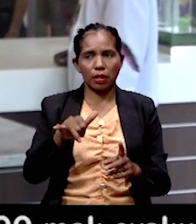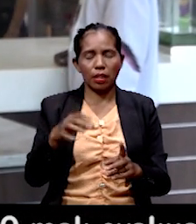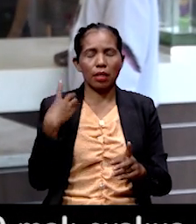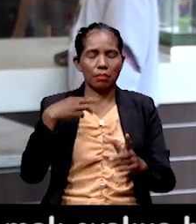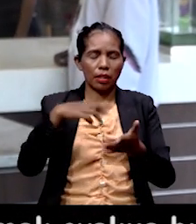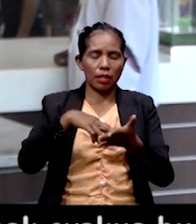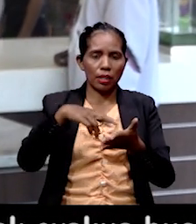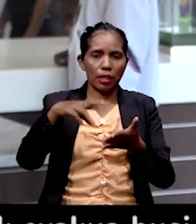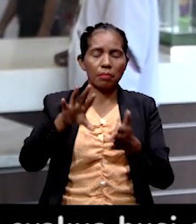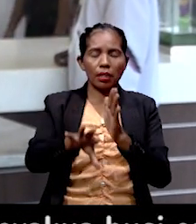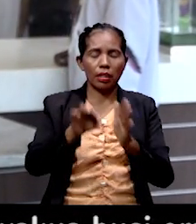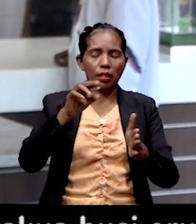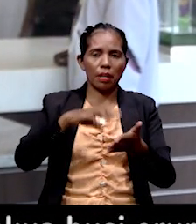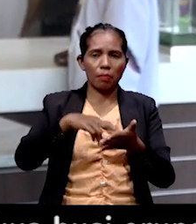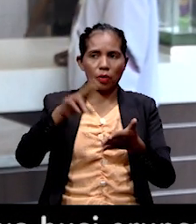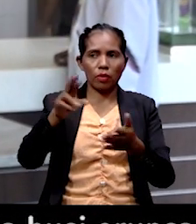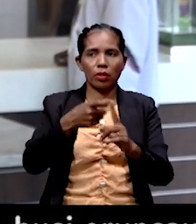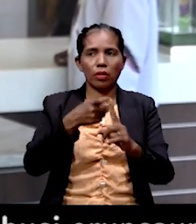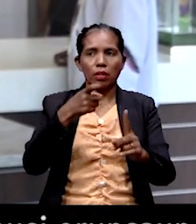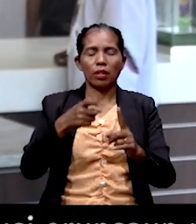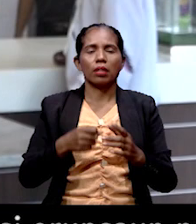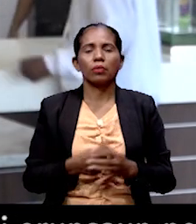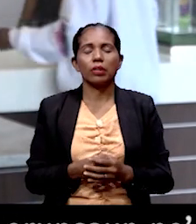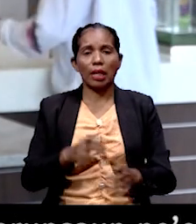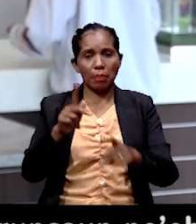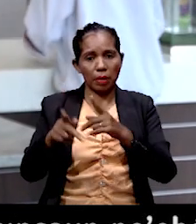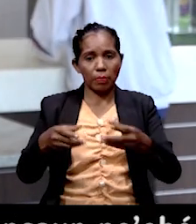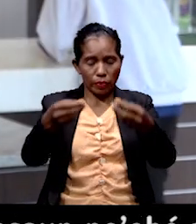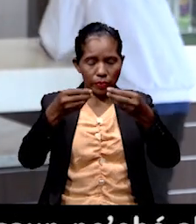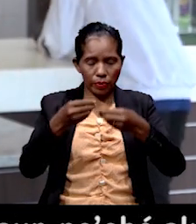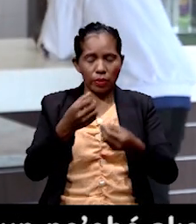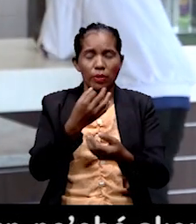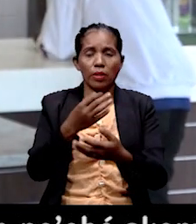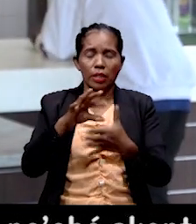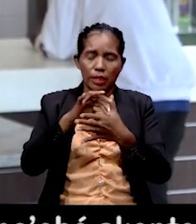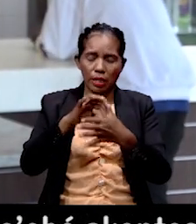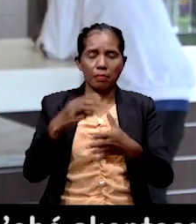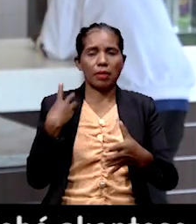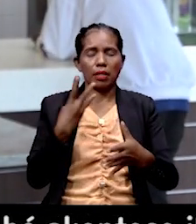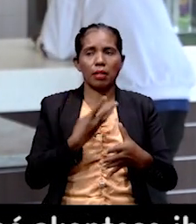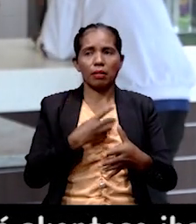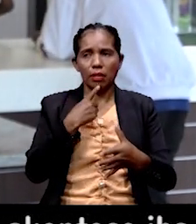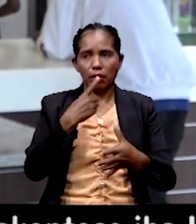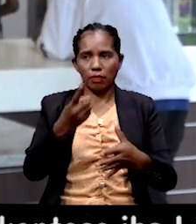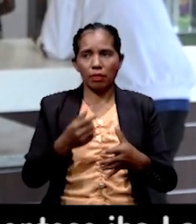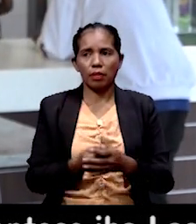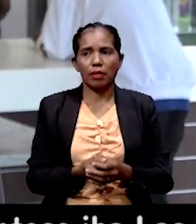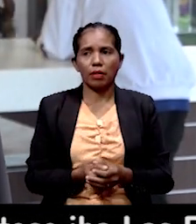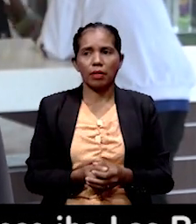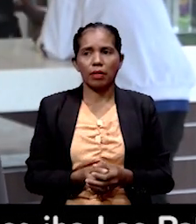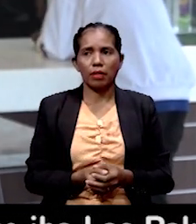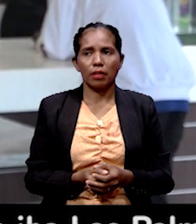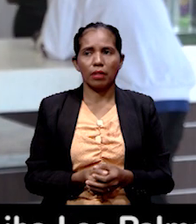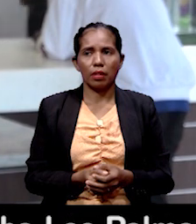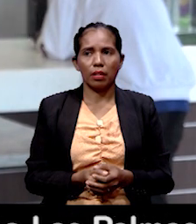sangka spesial husi husi supplier husi biki apak ni antau yana ba haso asa biki apak ne ane sang